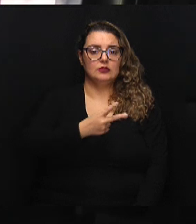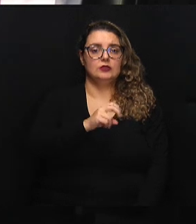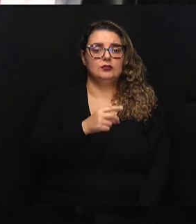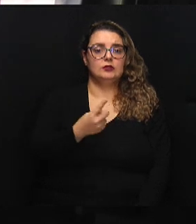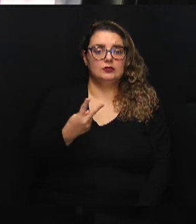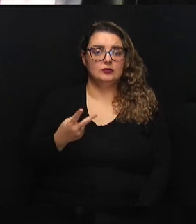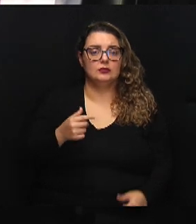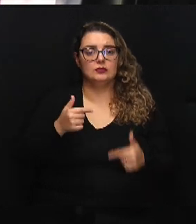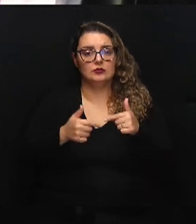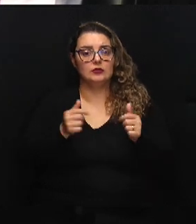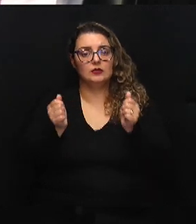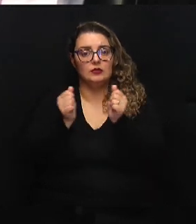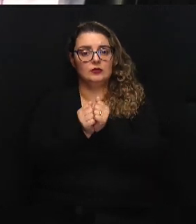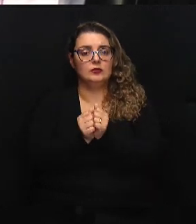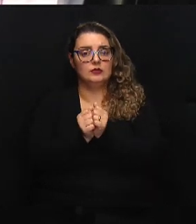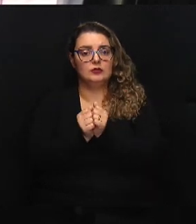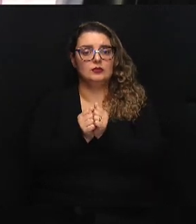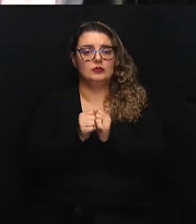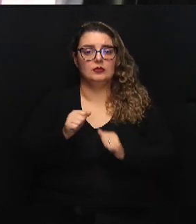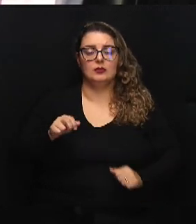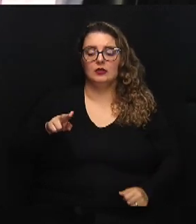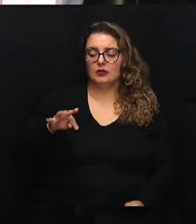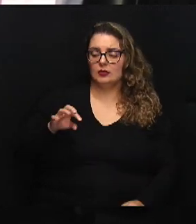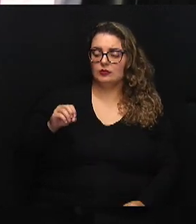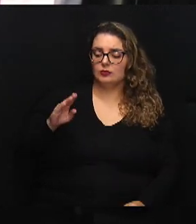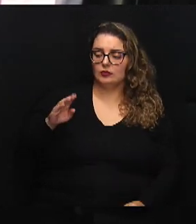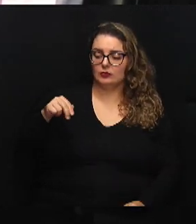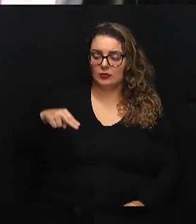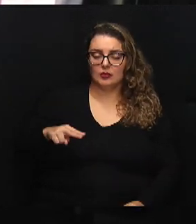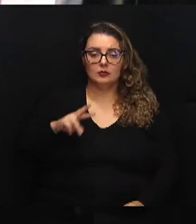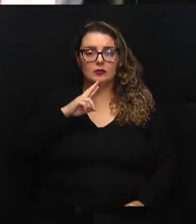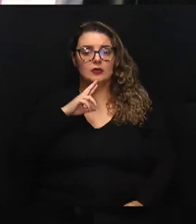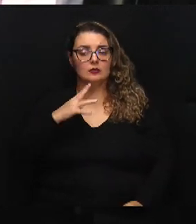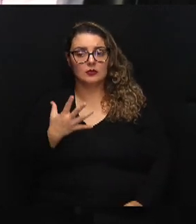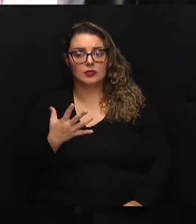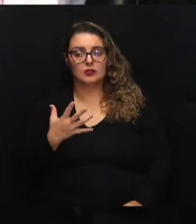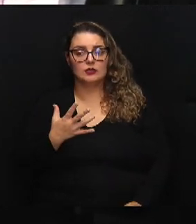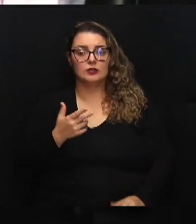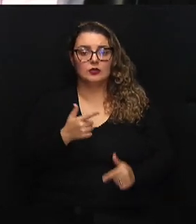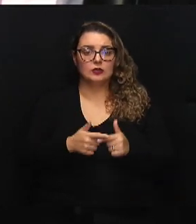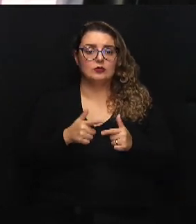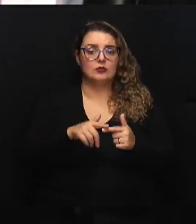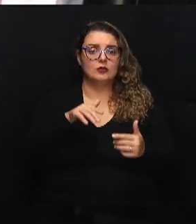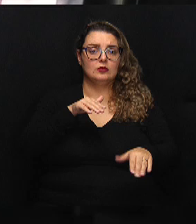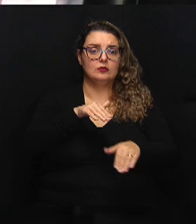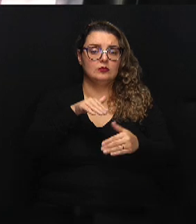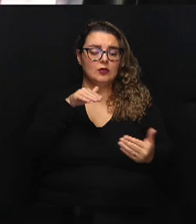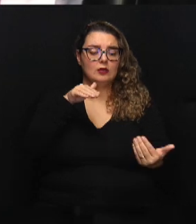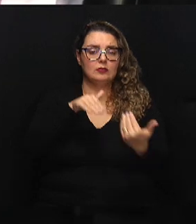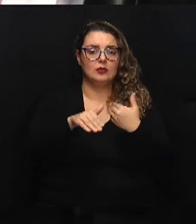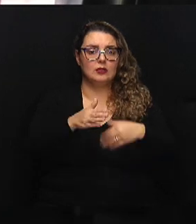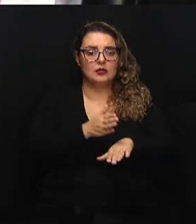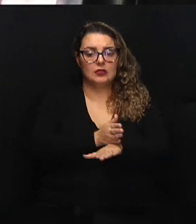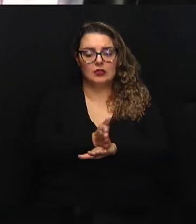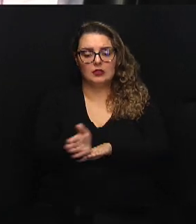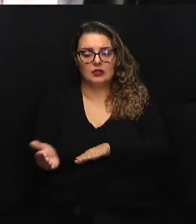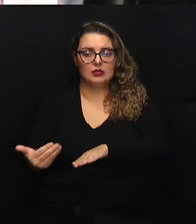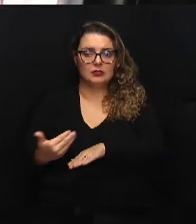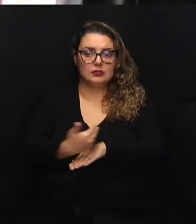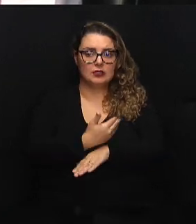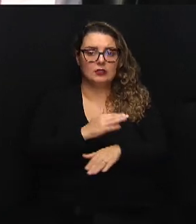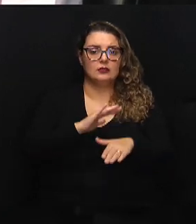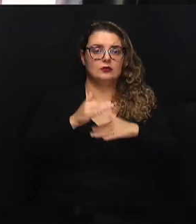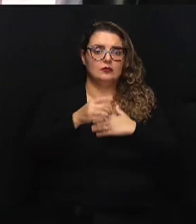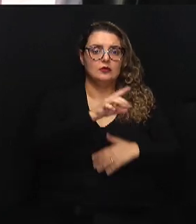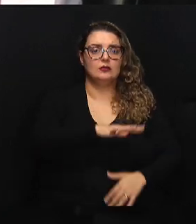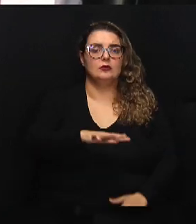trabalhou juntamente com a Autoban para resolver aquela questão do trânsito da entrada e saída do distrito de Nova Aparecida, que a gente